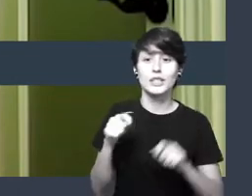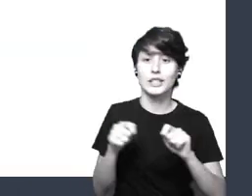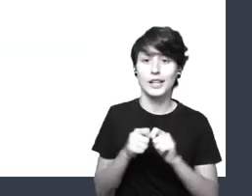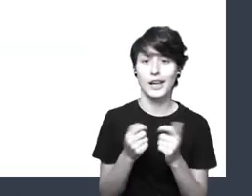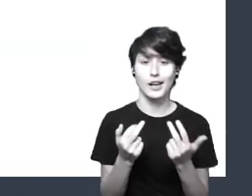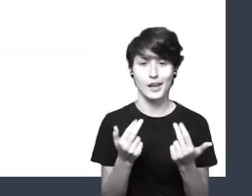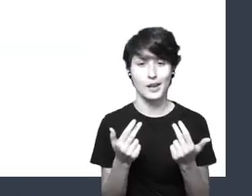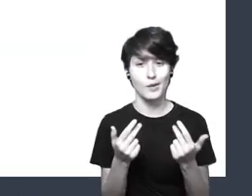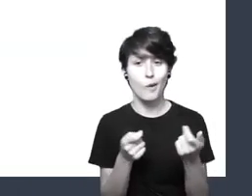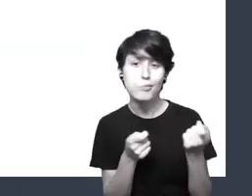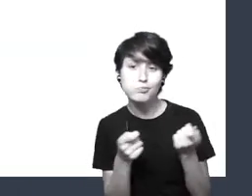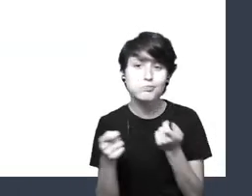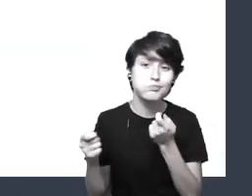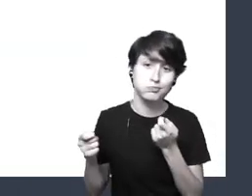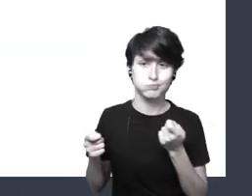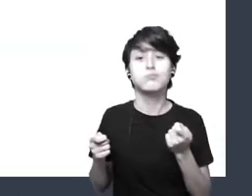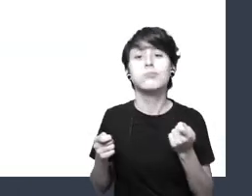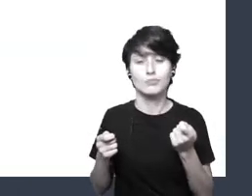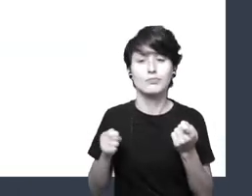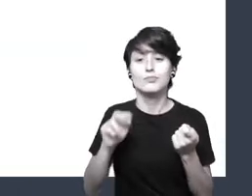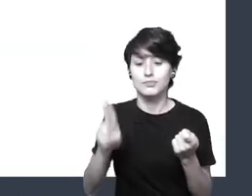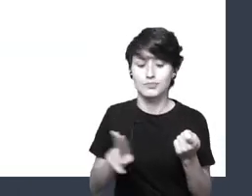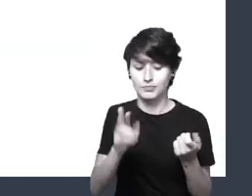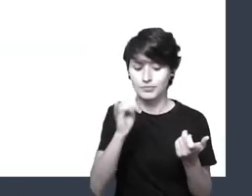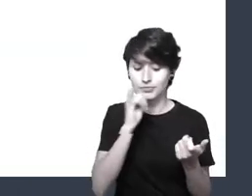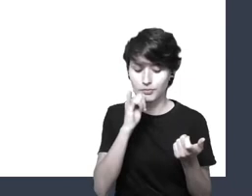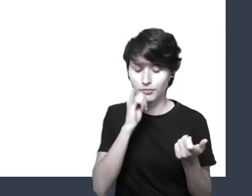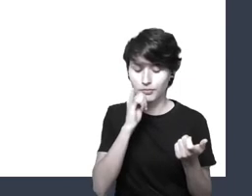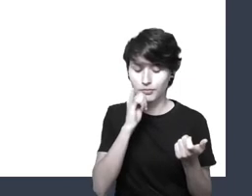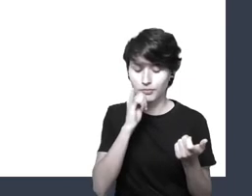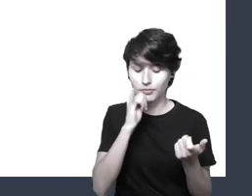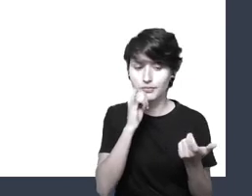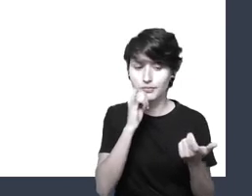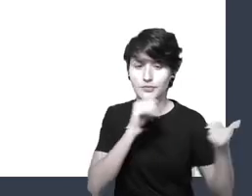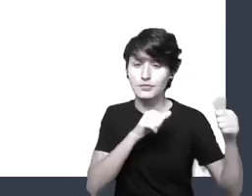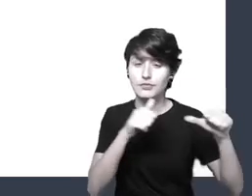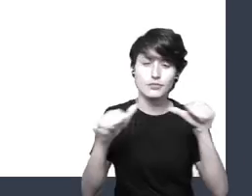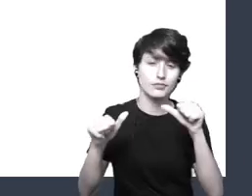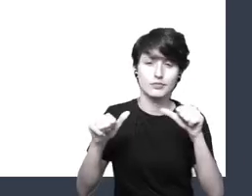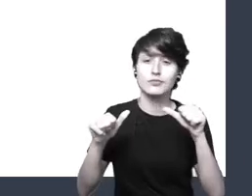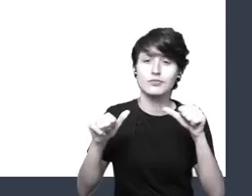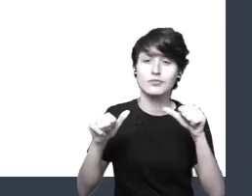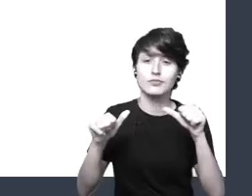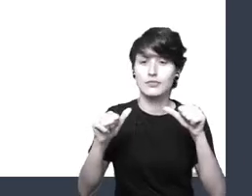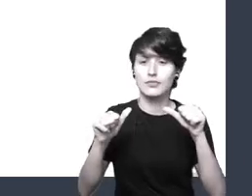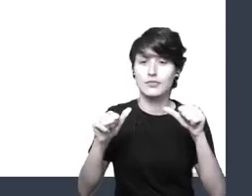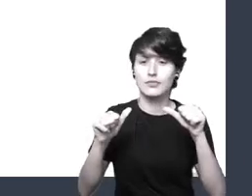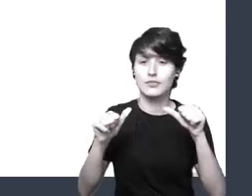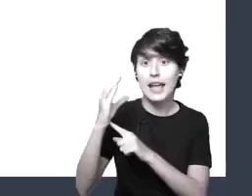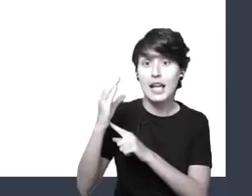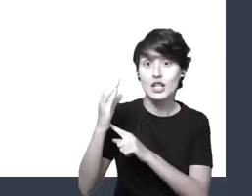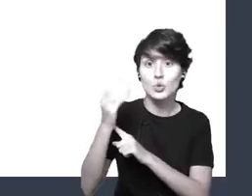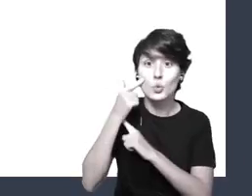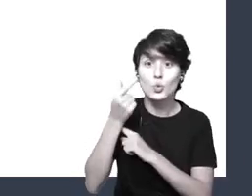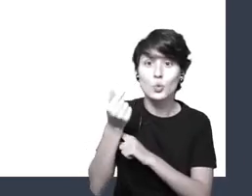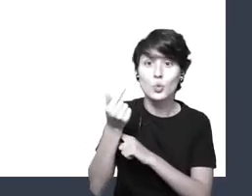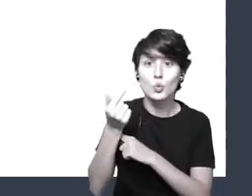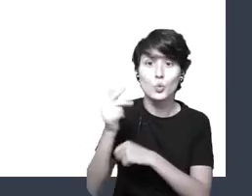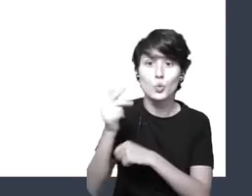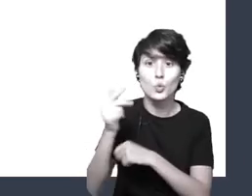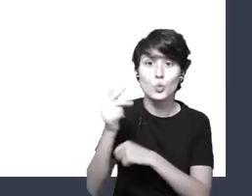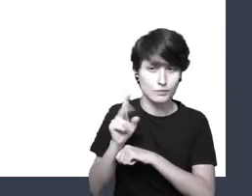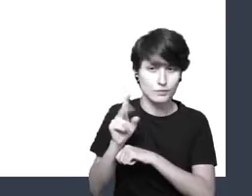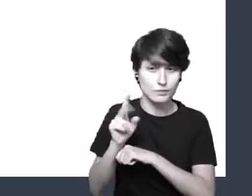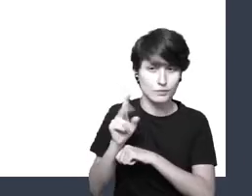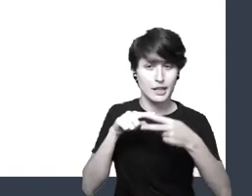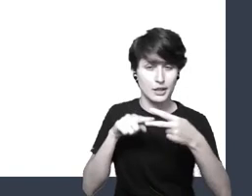viés. Então, vamos utilizar, por exemplo, a avaliação de crédito de uma pessoa. A gente tem duas variáveis que eles